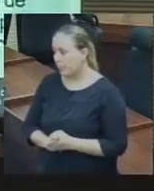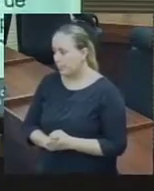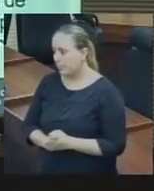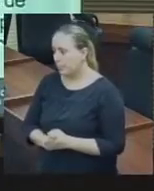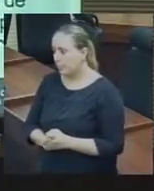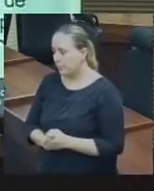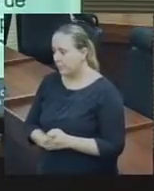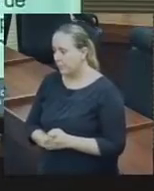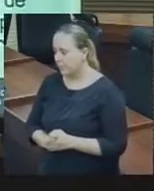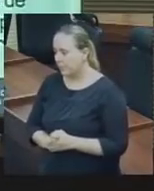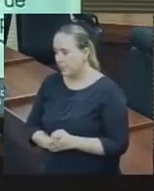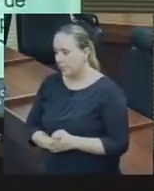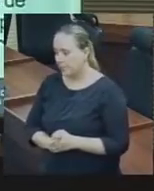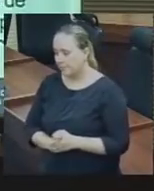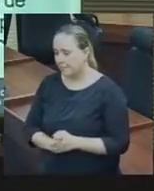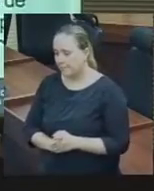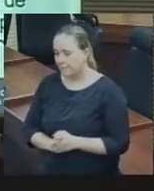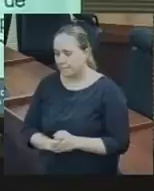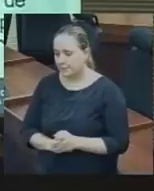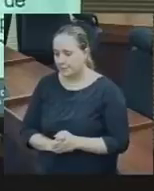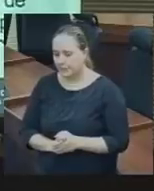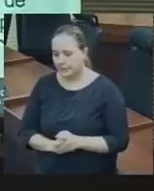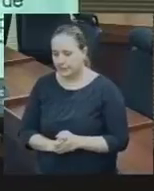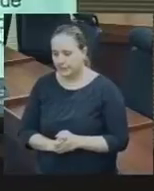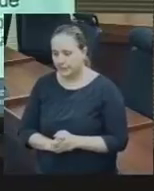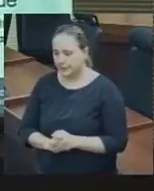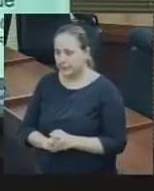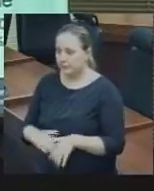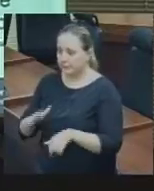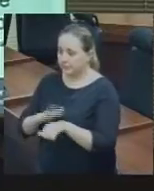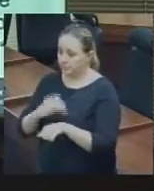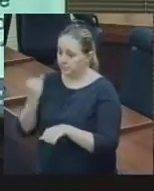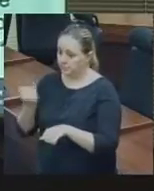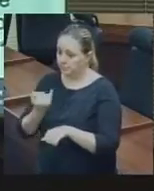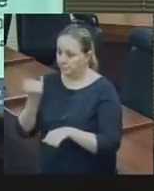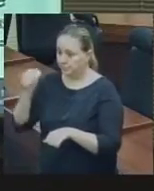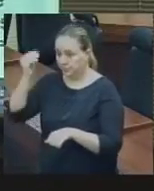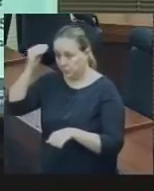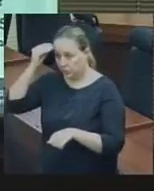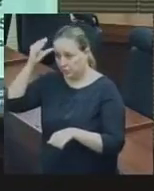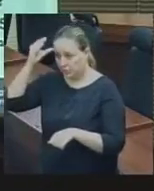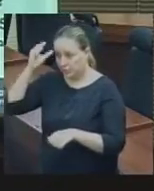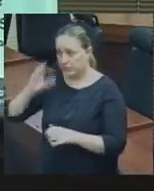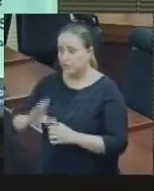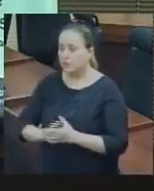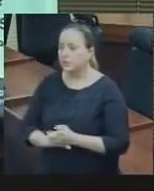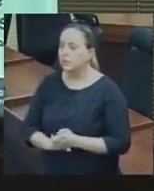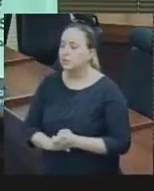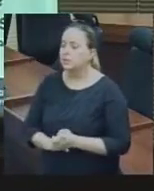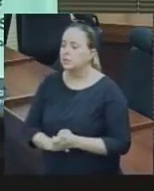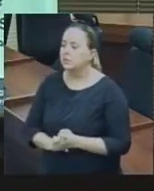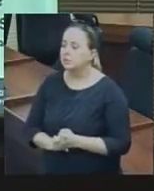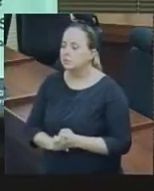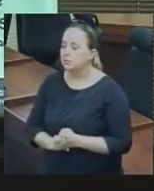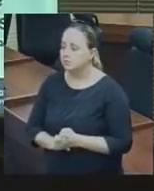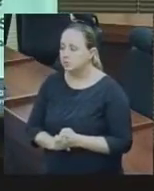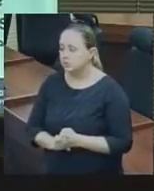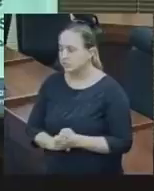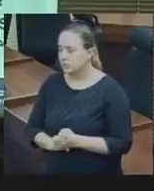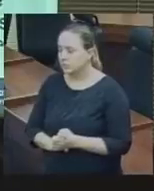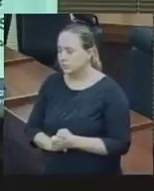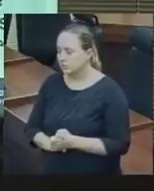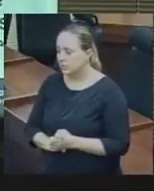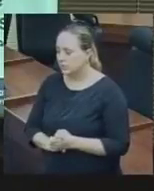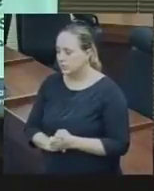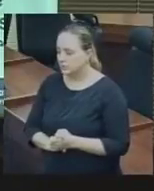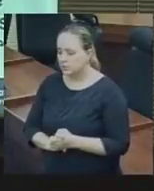e portanto é o conhecimento e depois é não não se pode hesitar